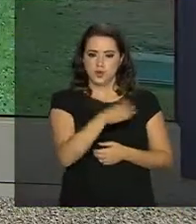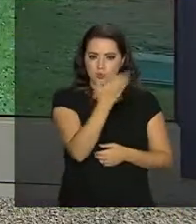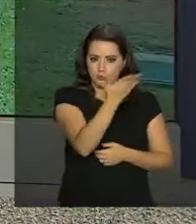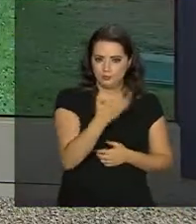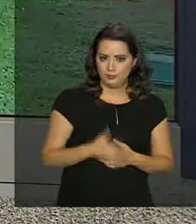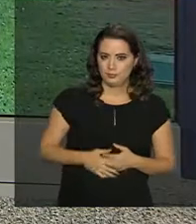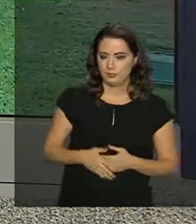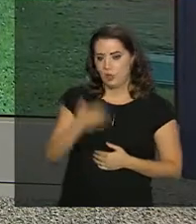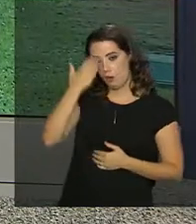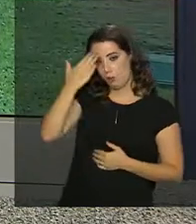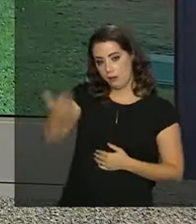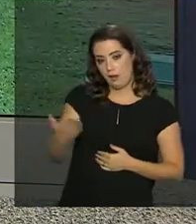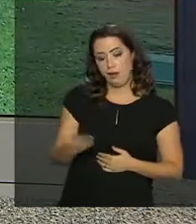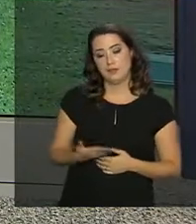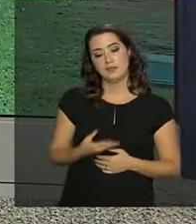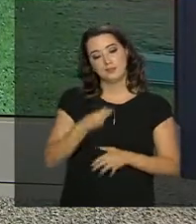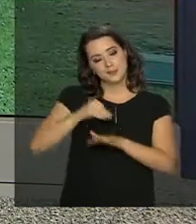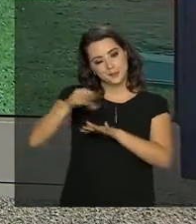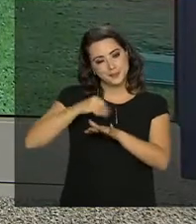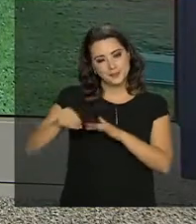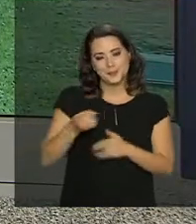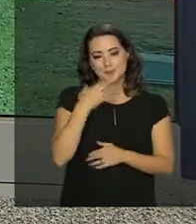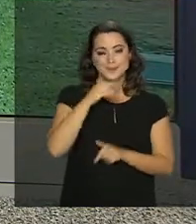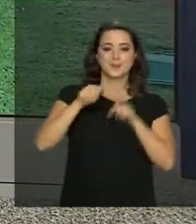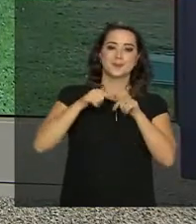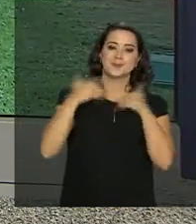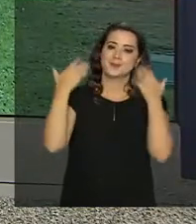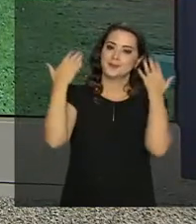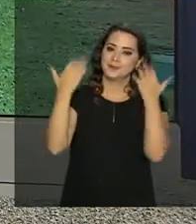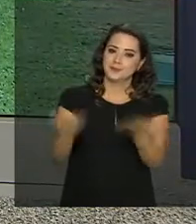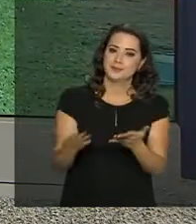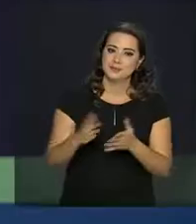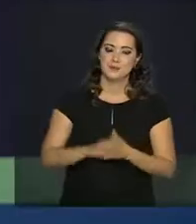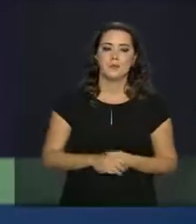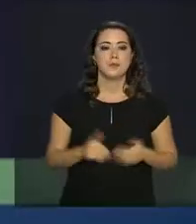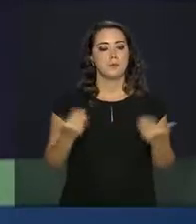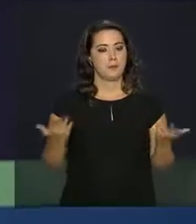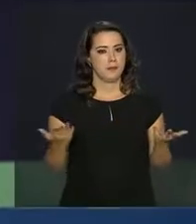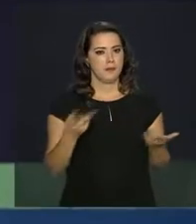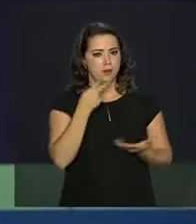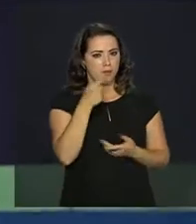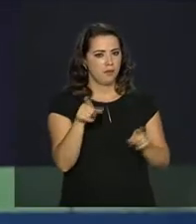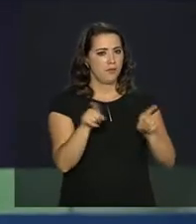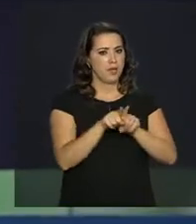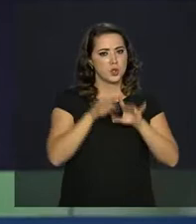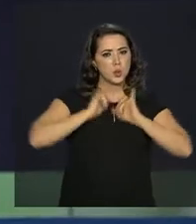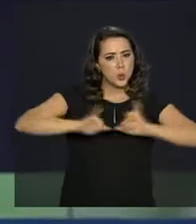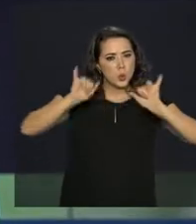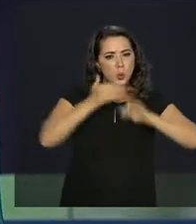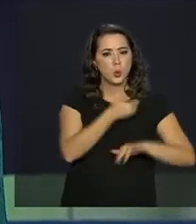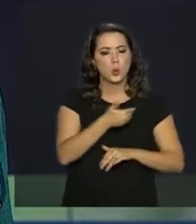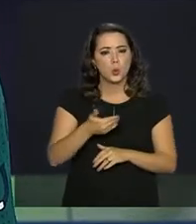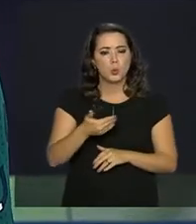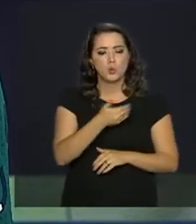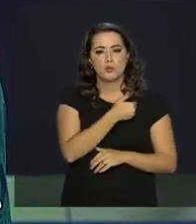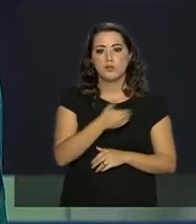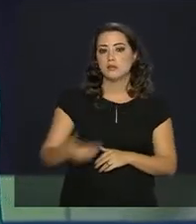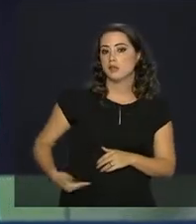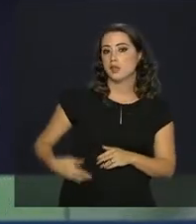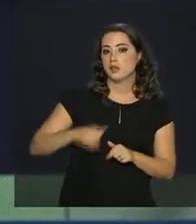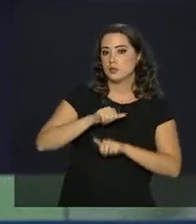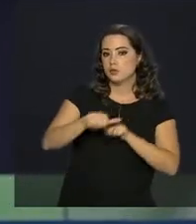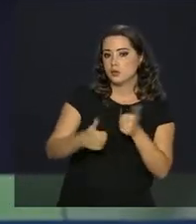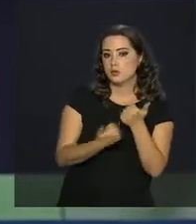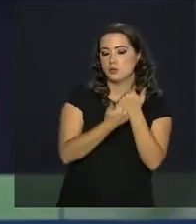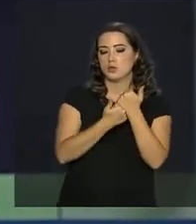você. Obrigada, Daniele, pelas informações, um bom trabalho para você. E ainda sobre os anúncios do governo de transição, o